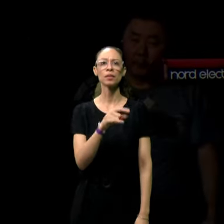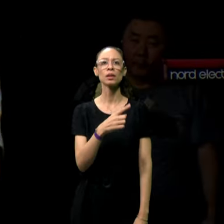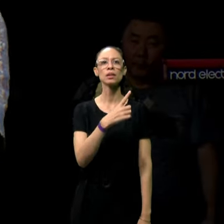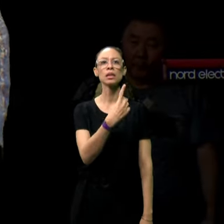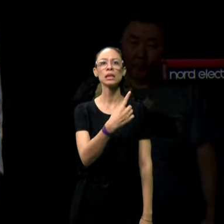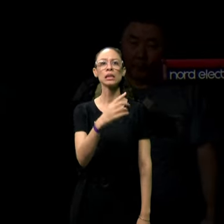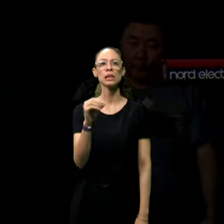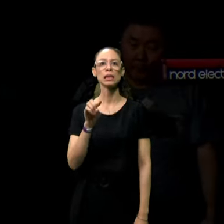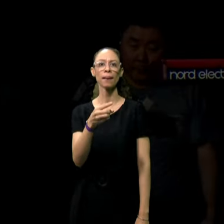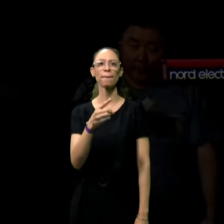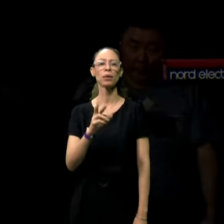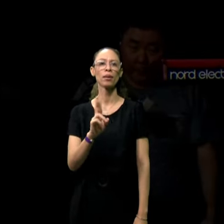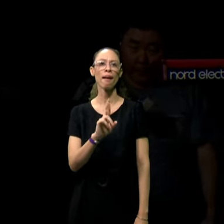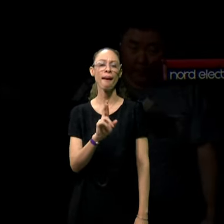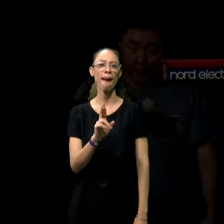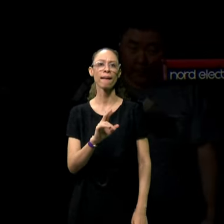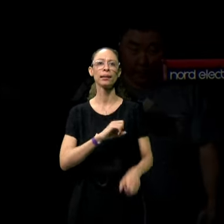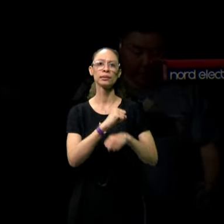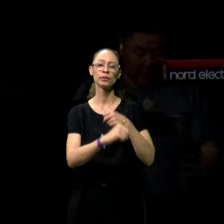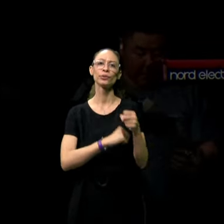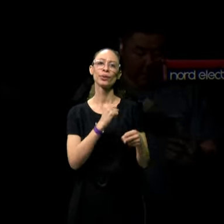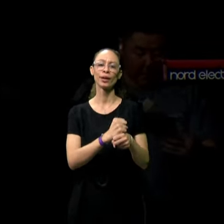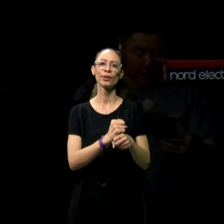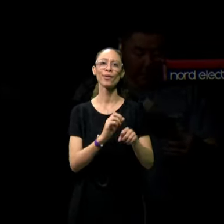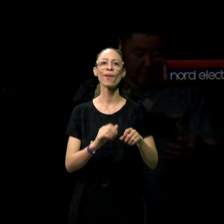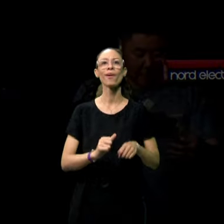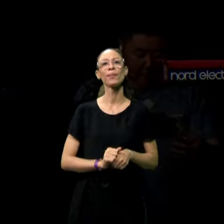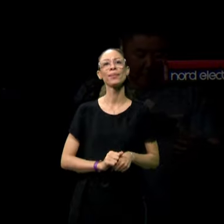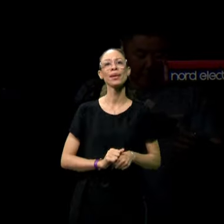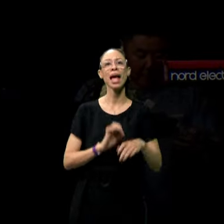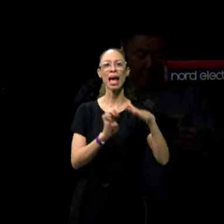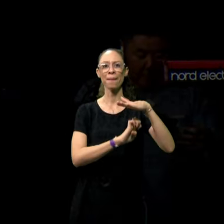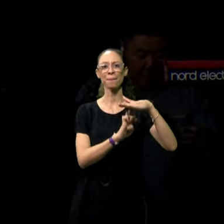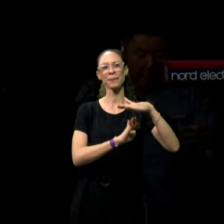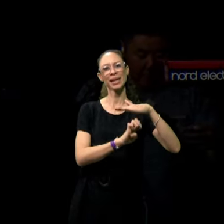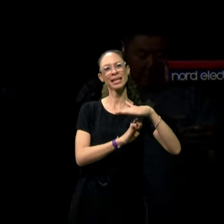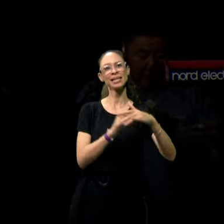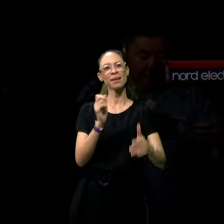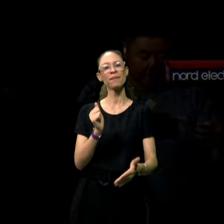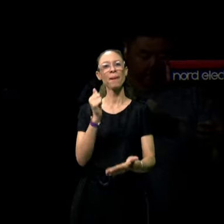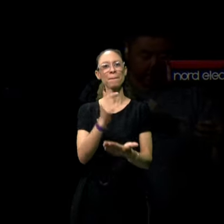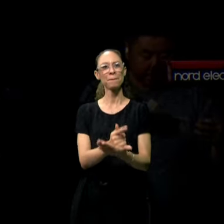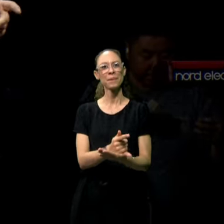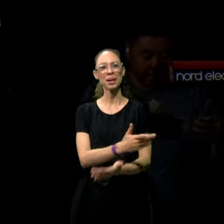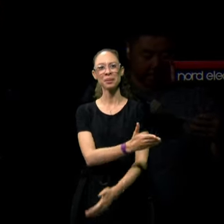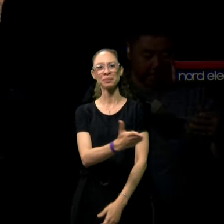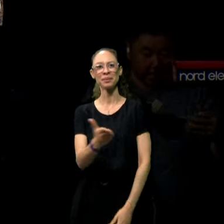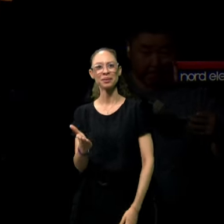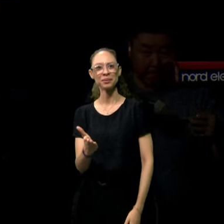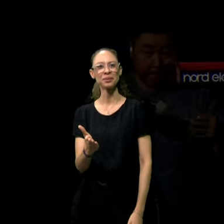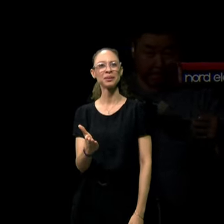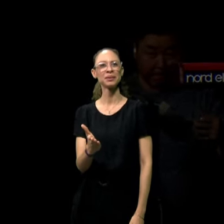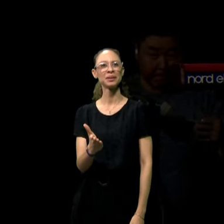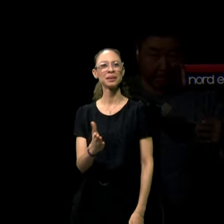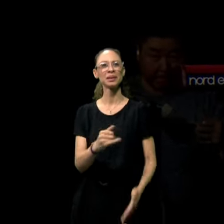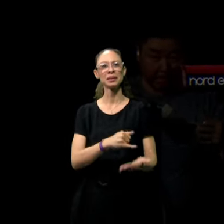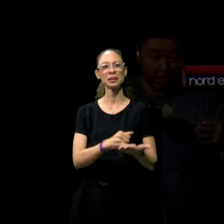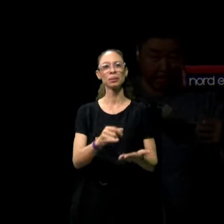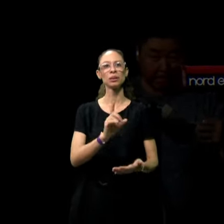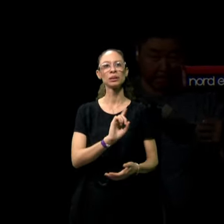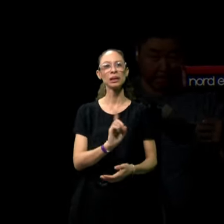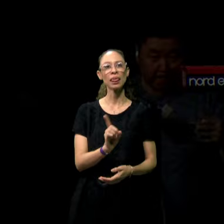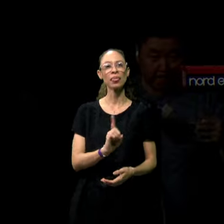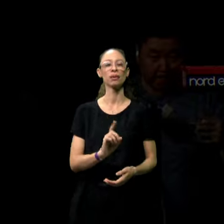A empresa não te deu 100 mil. A empresa não paga por nenhum de vocês de carteira trabalhista, de imposto. Não, é você